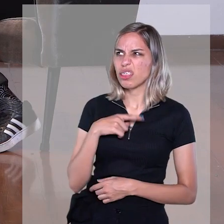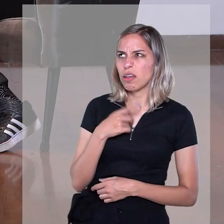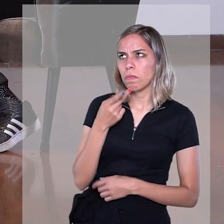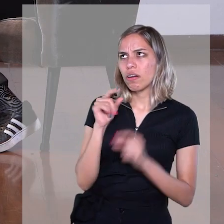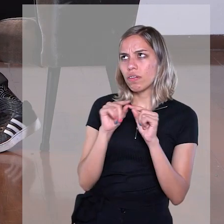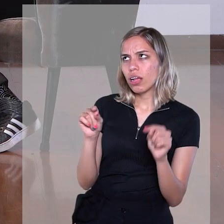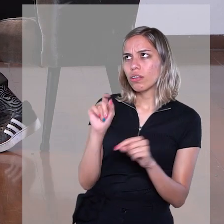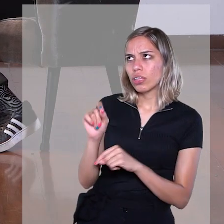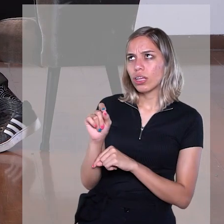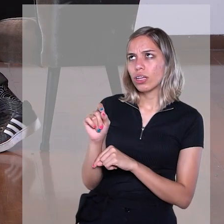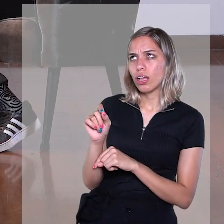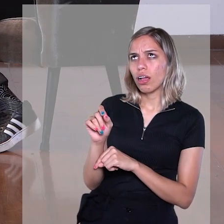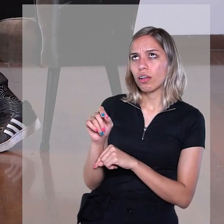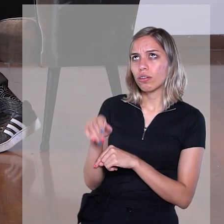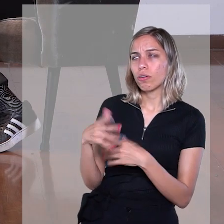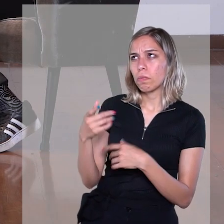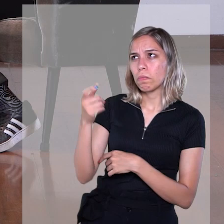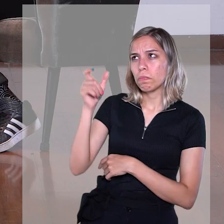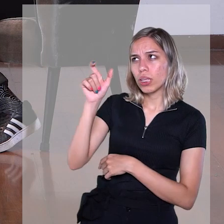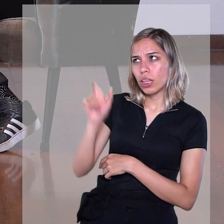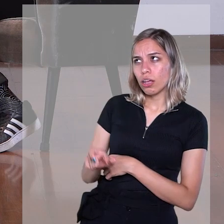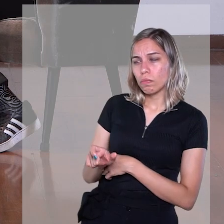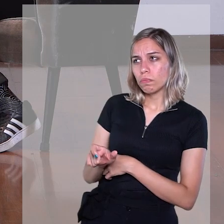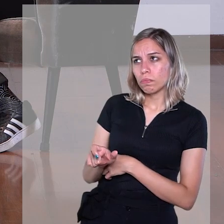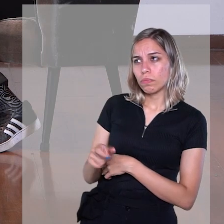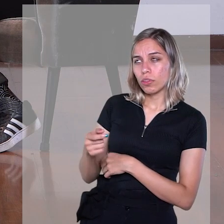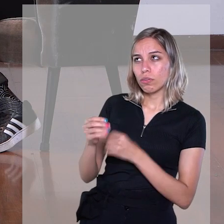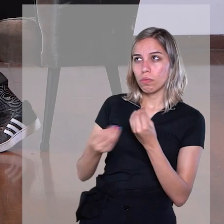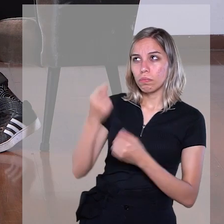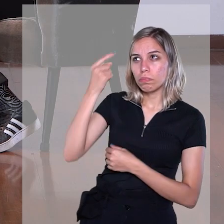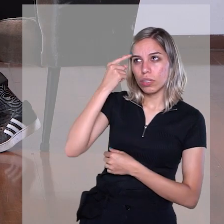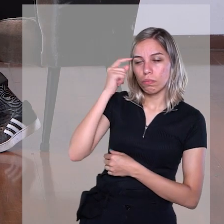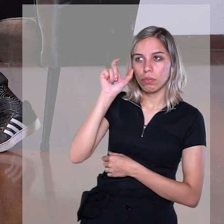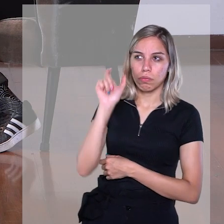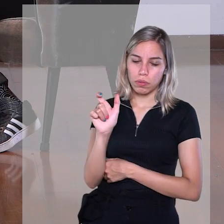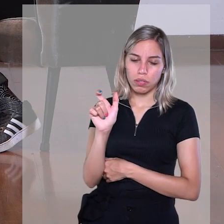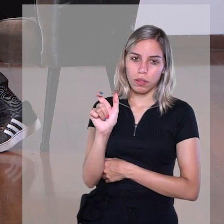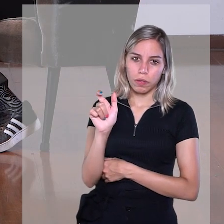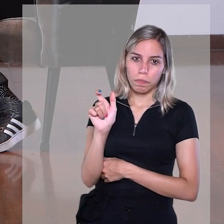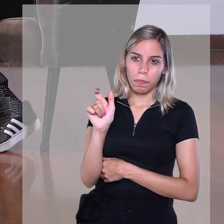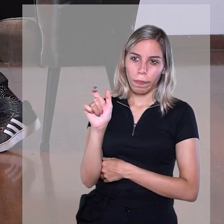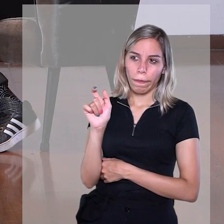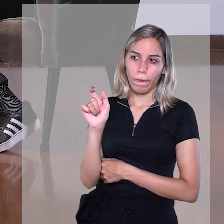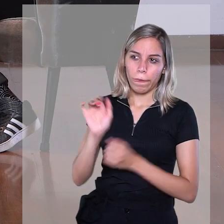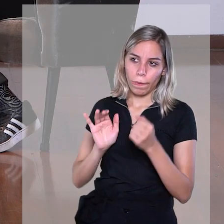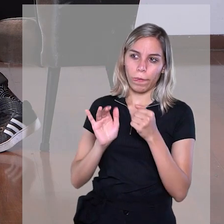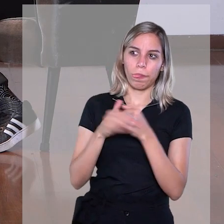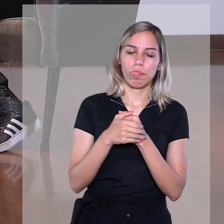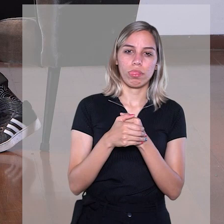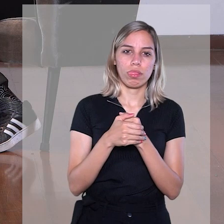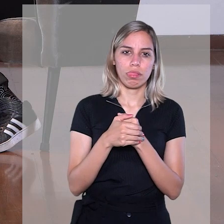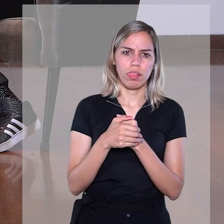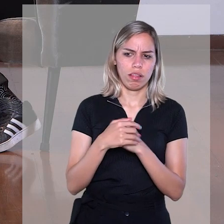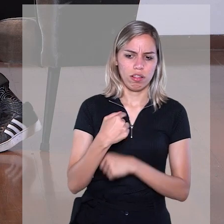Por pensamentos e palavras, atos e omissões. E nós, no Brasil, estamos treinados em omitir a omissão.